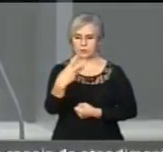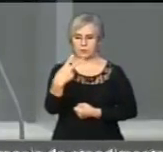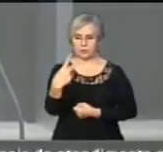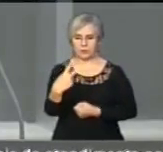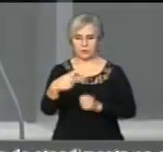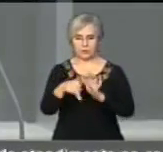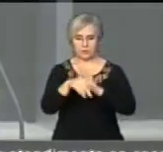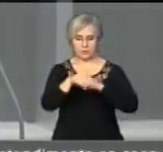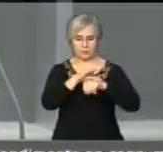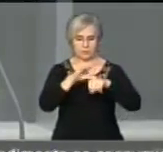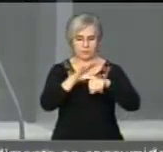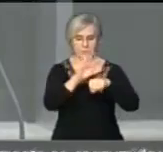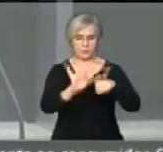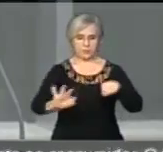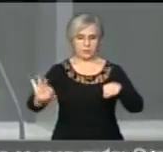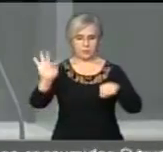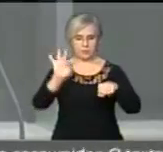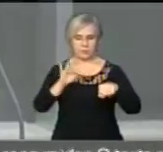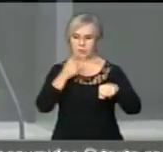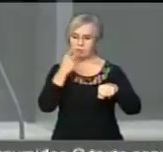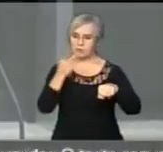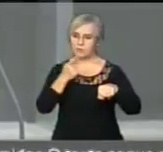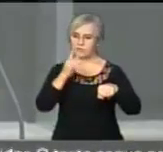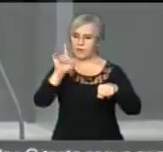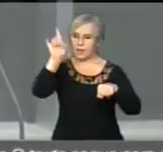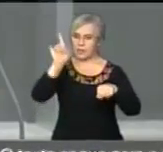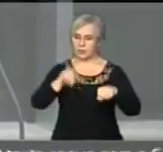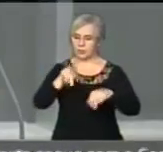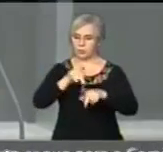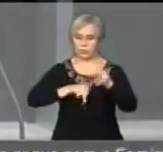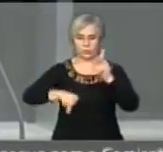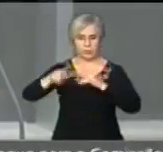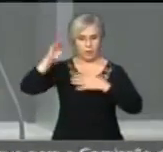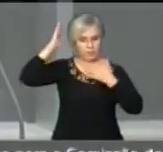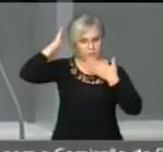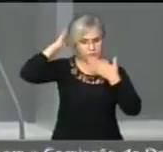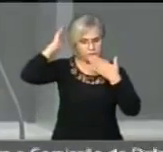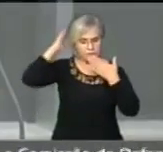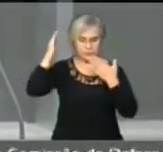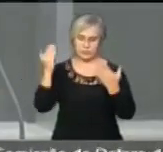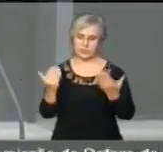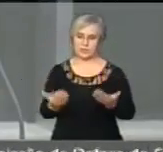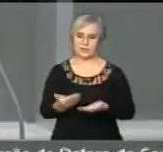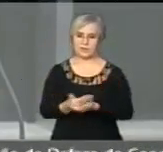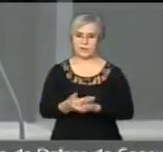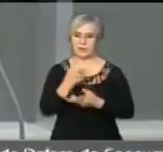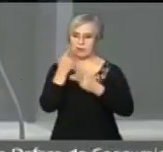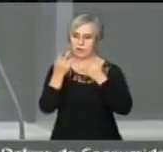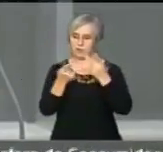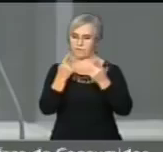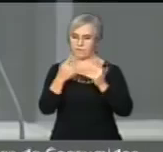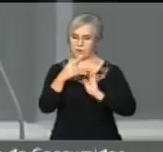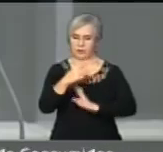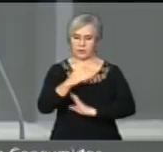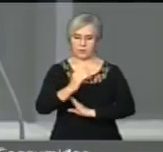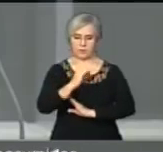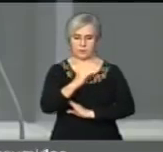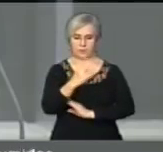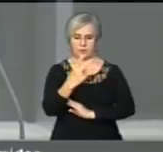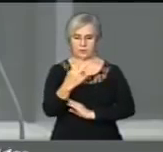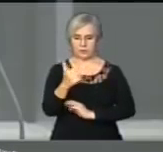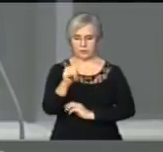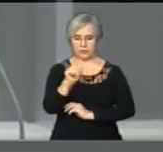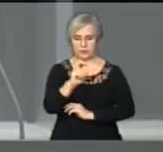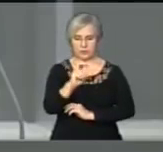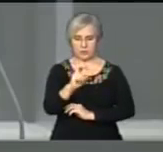da Constituição, que trata dos direitos dos povos indígenas. Falam que a PEC 215